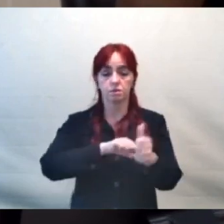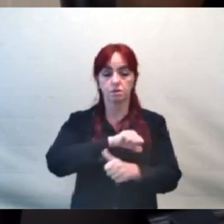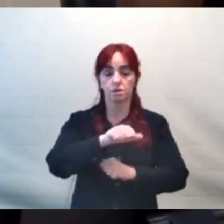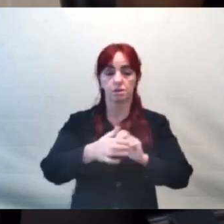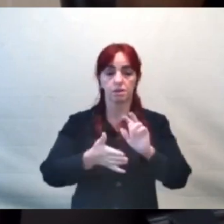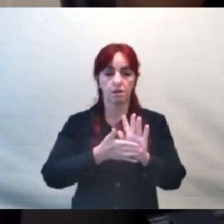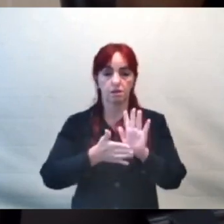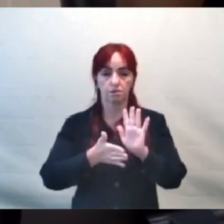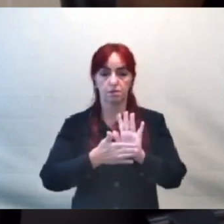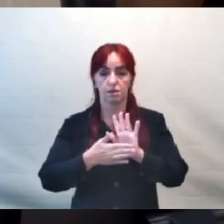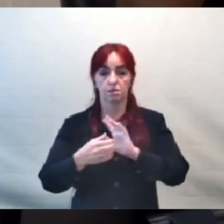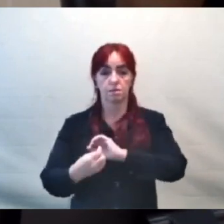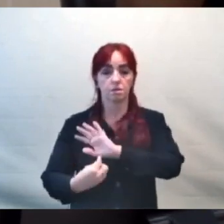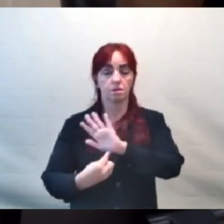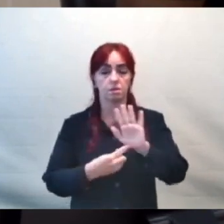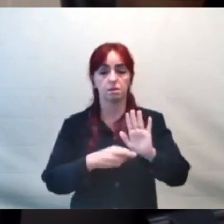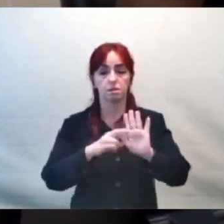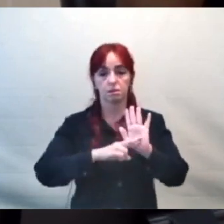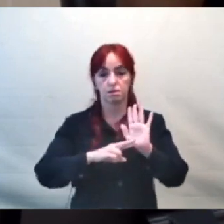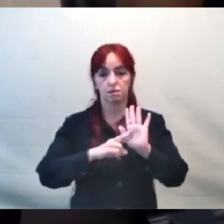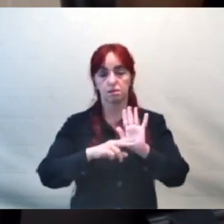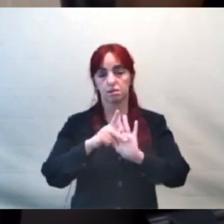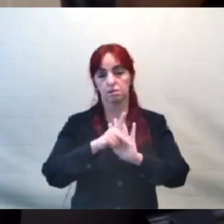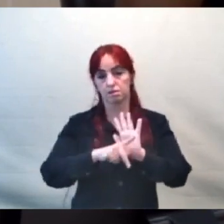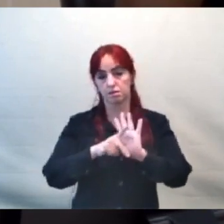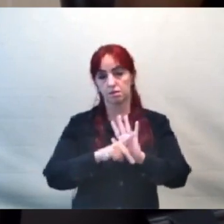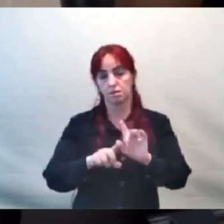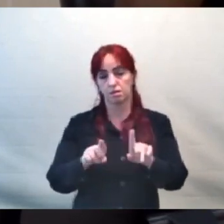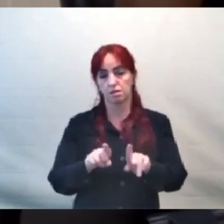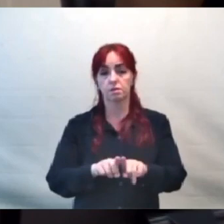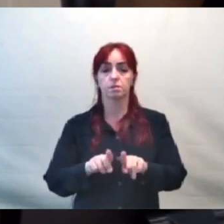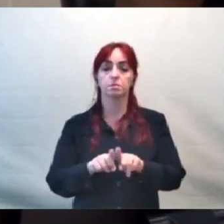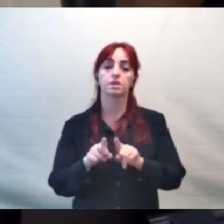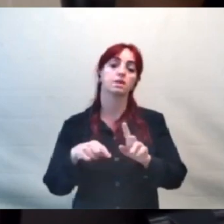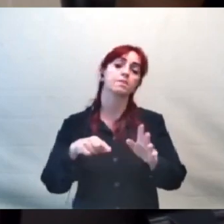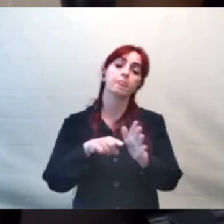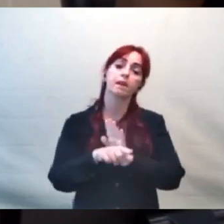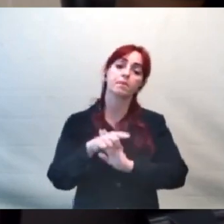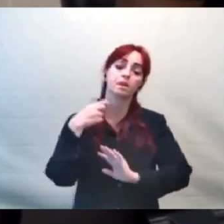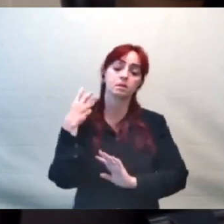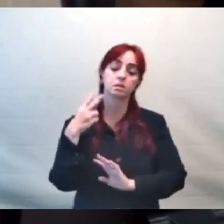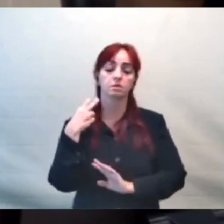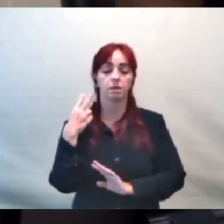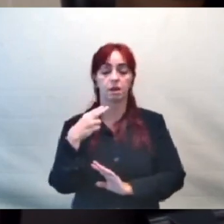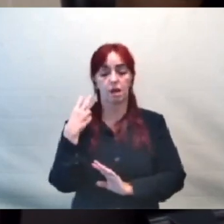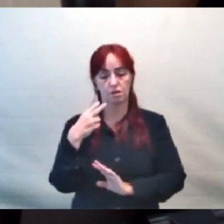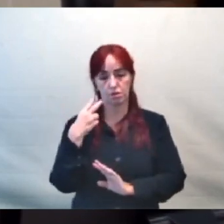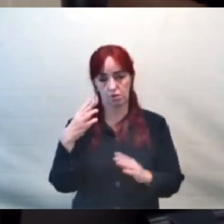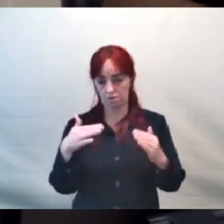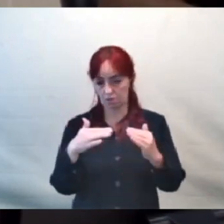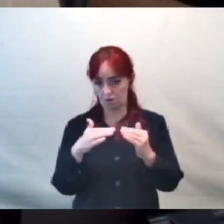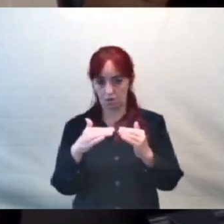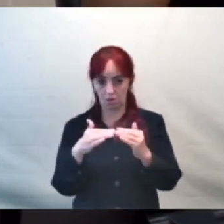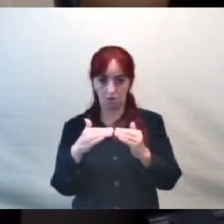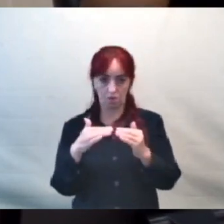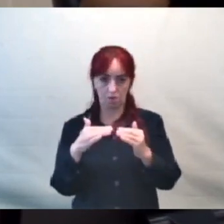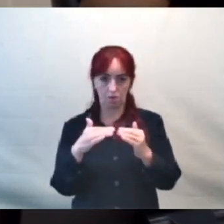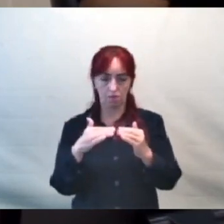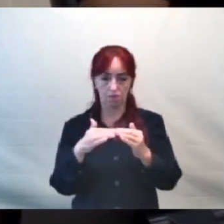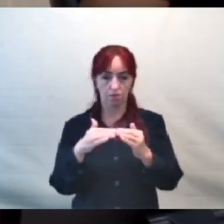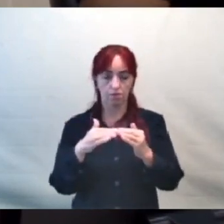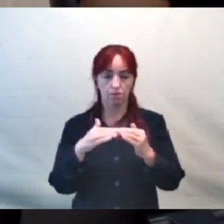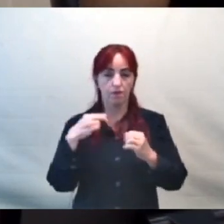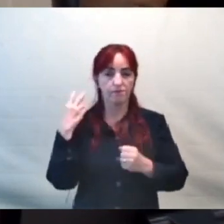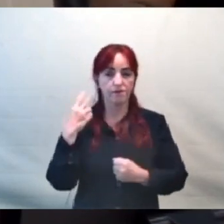apreciar aqui os requerimentos e o projeto, e perguntar se os vereadores concordam. Vereador Cleiton Xavier.